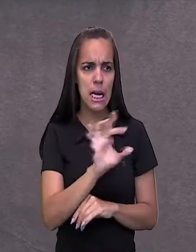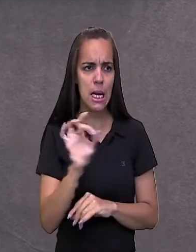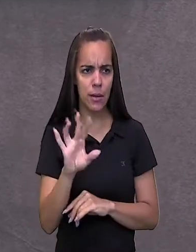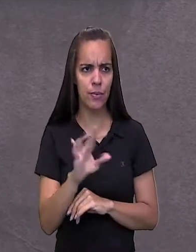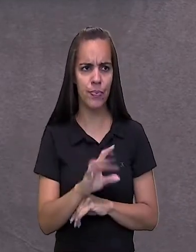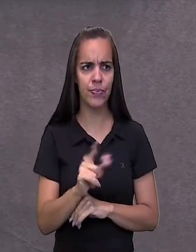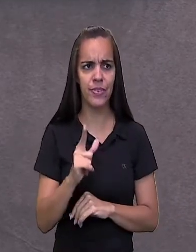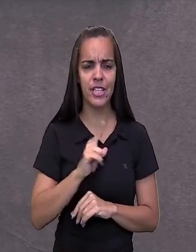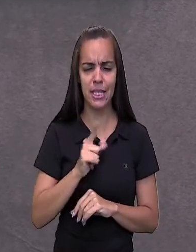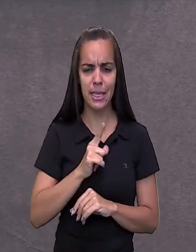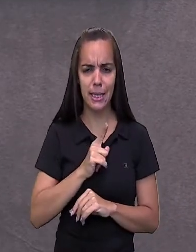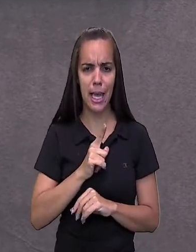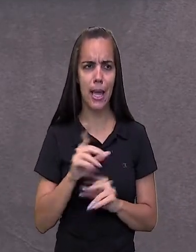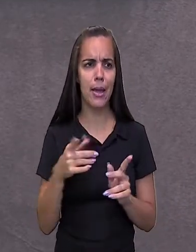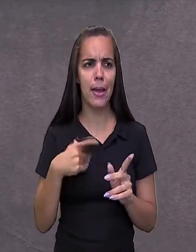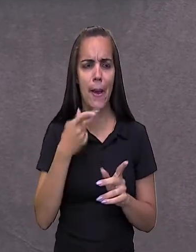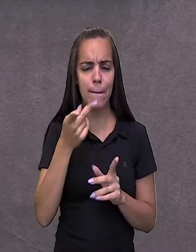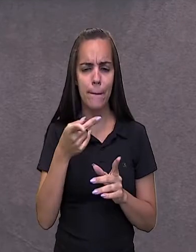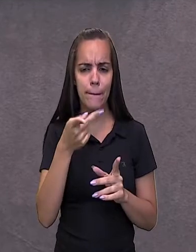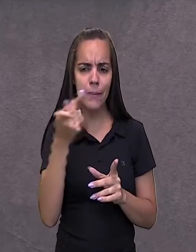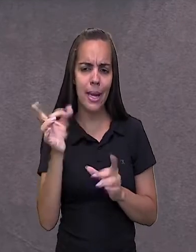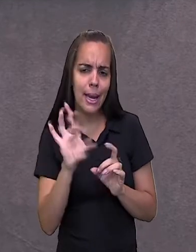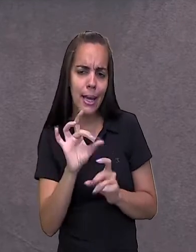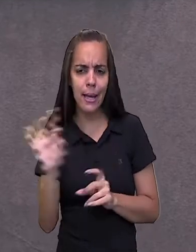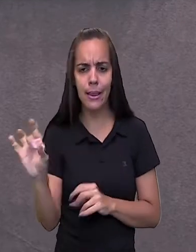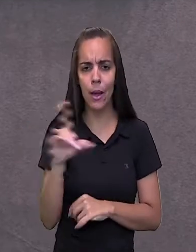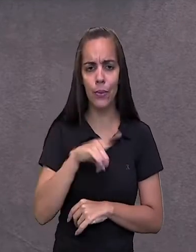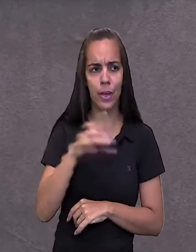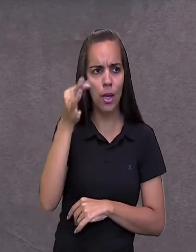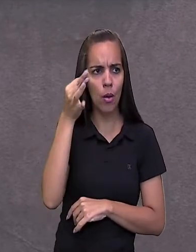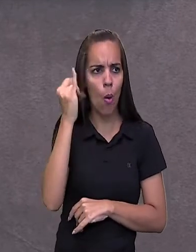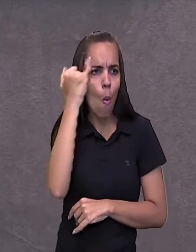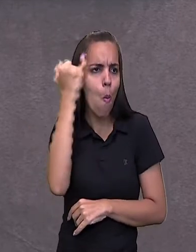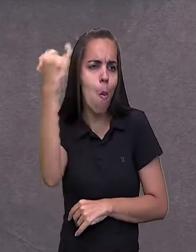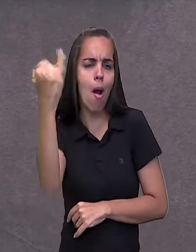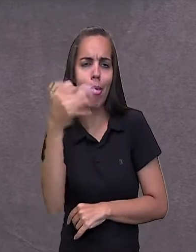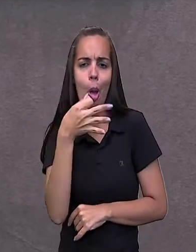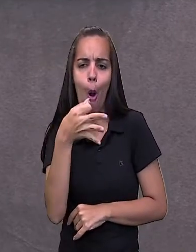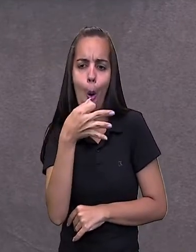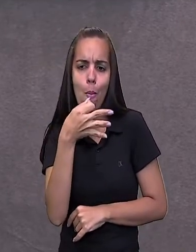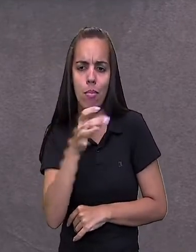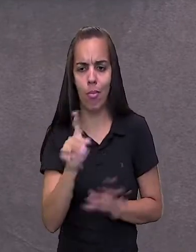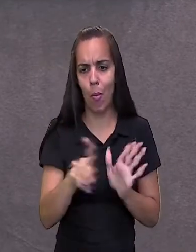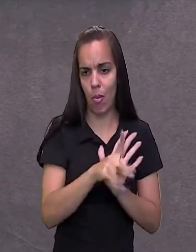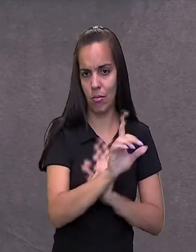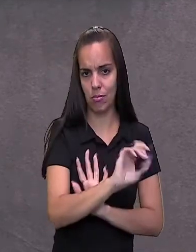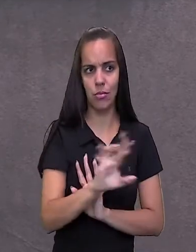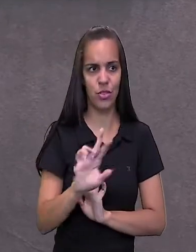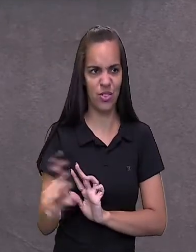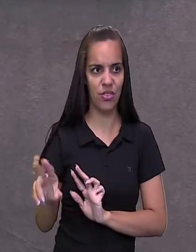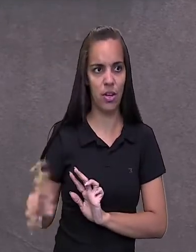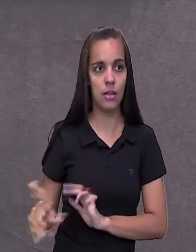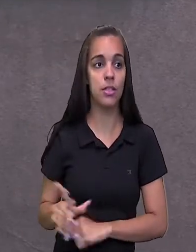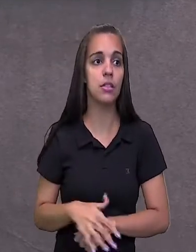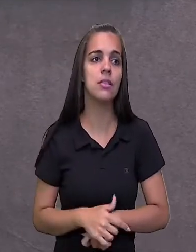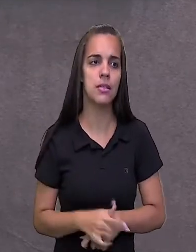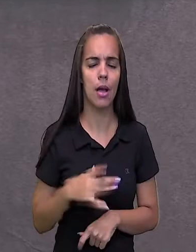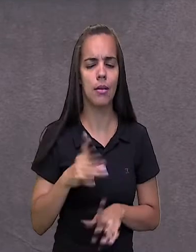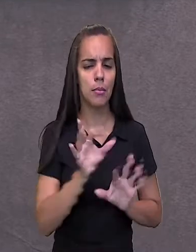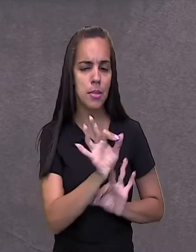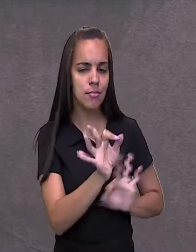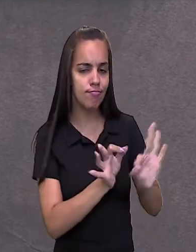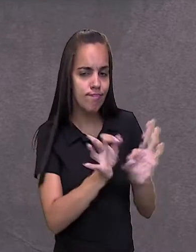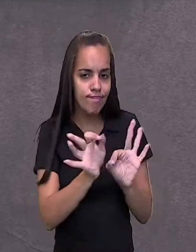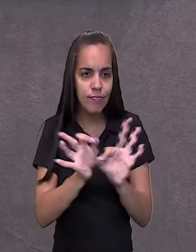tem que ter argumentos aí para englobar toda essa conversa, não é mesmo? É uma discussão